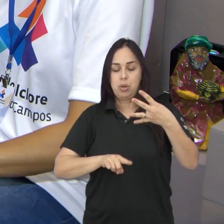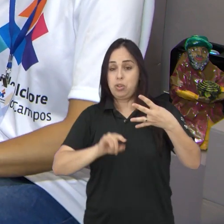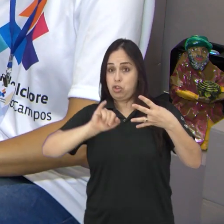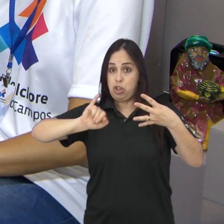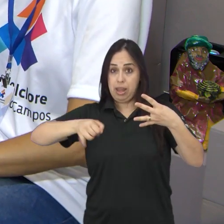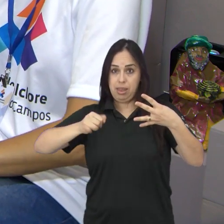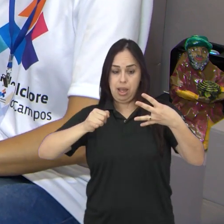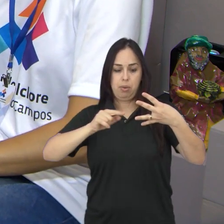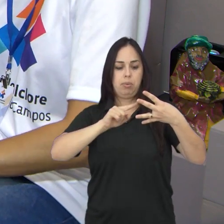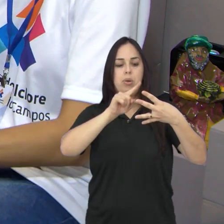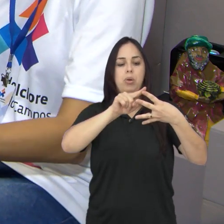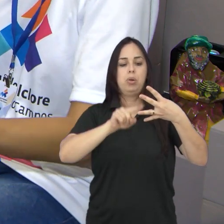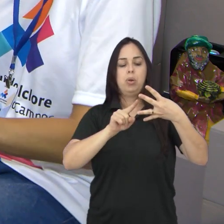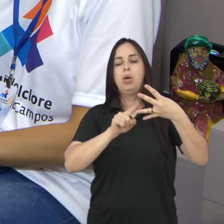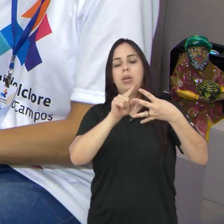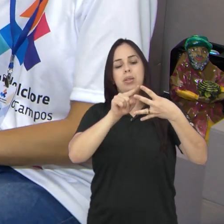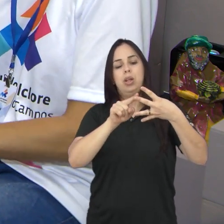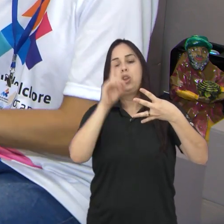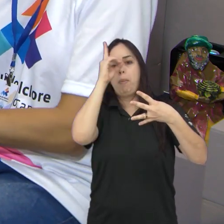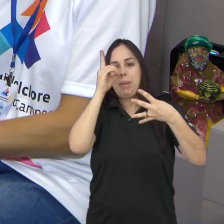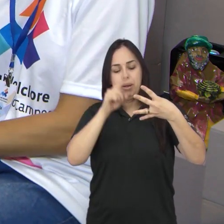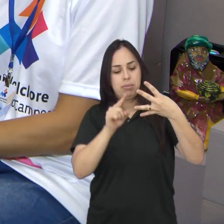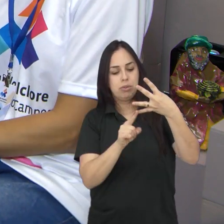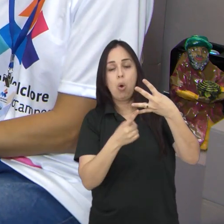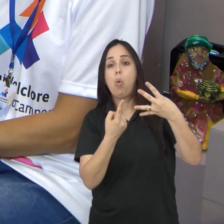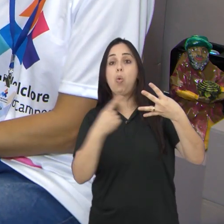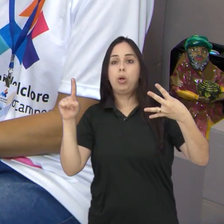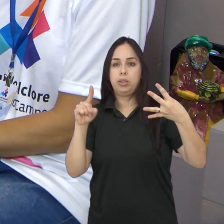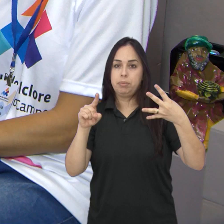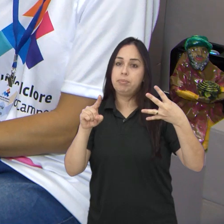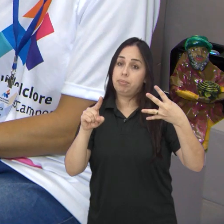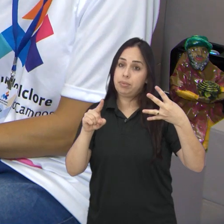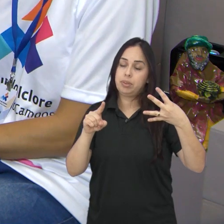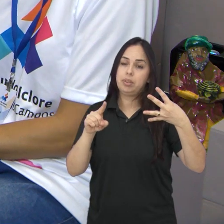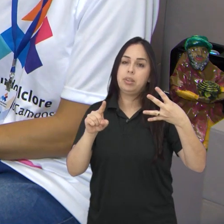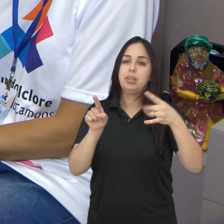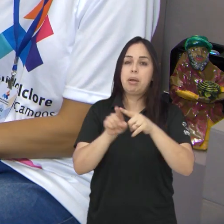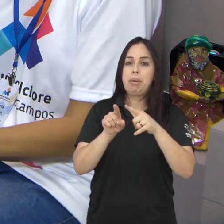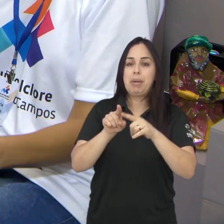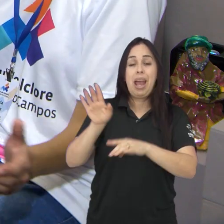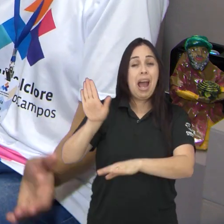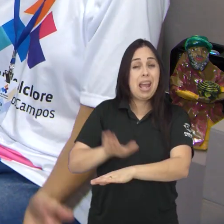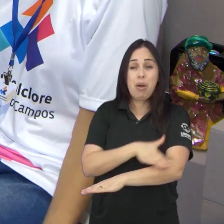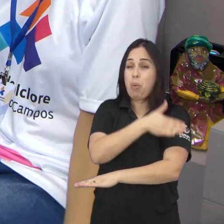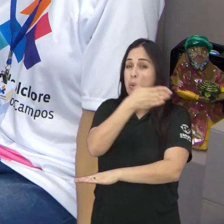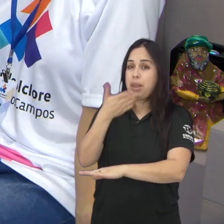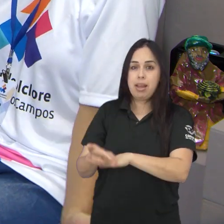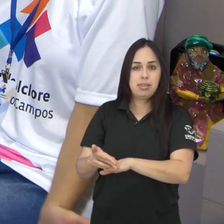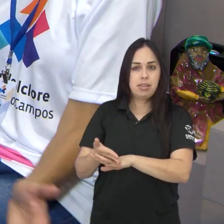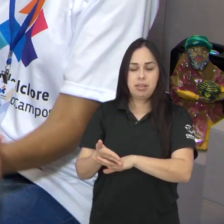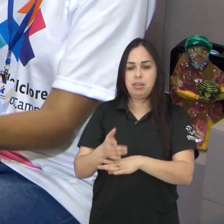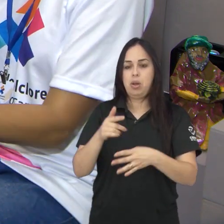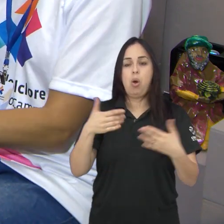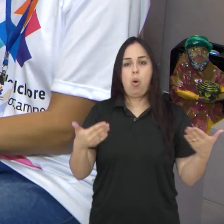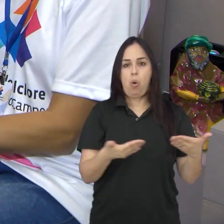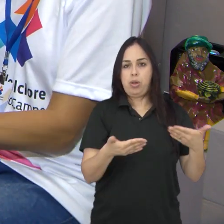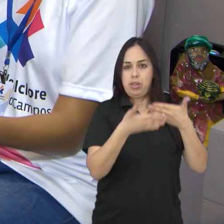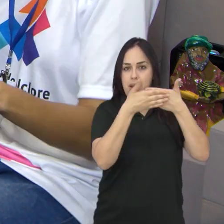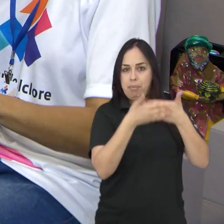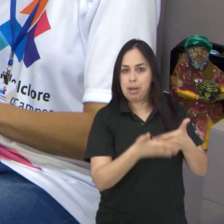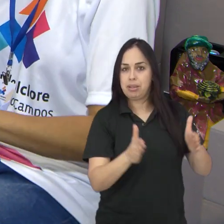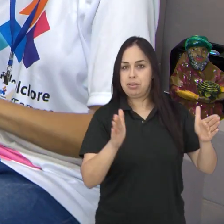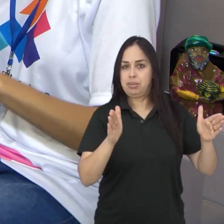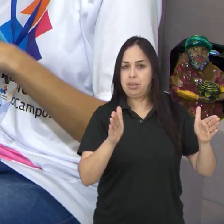último domingo de janeiro. Então, nesse próximo 29 de janeiro de 2023, e aí é o dia todo,